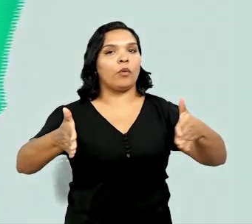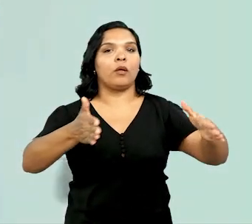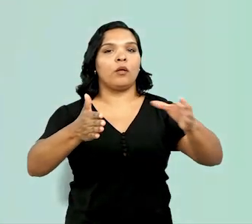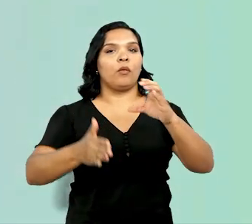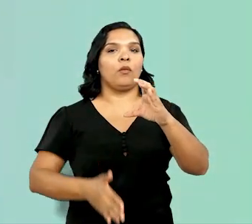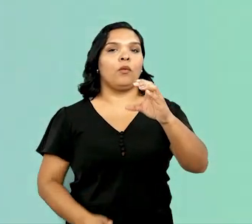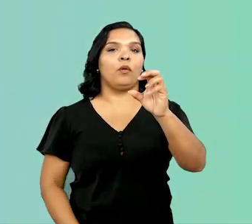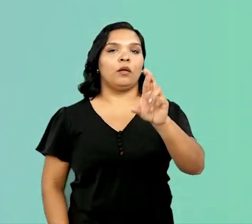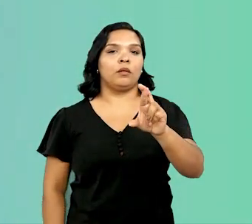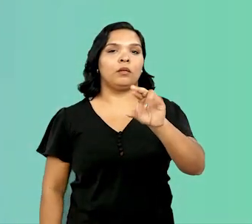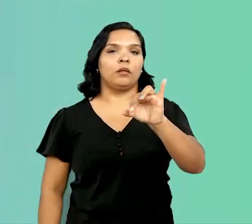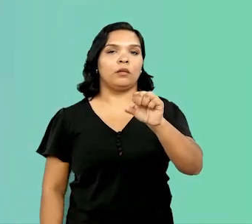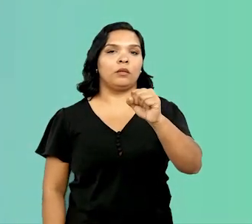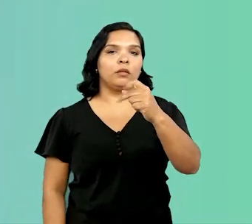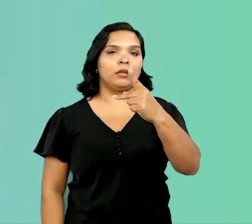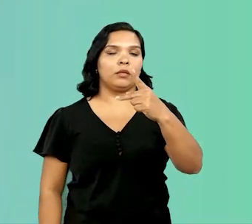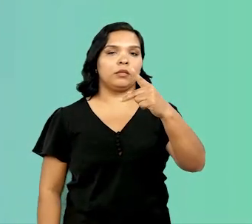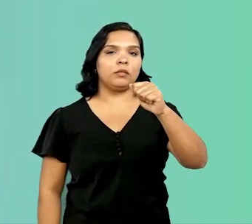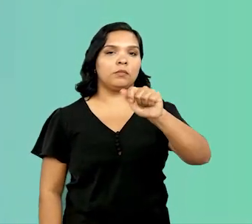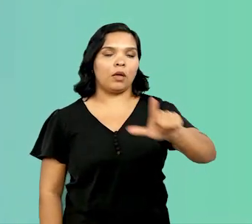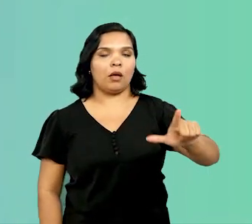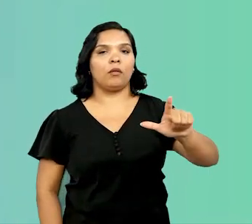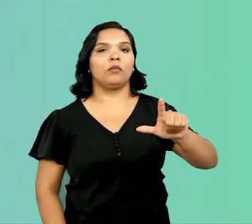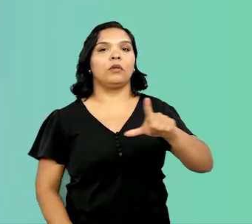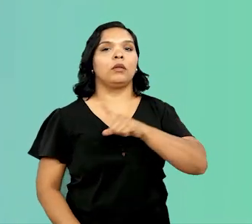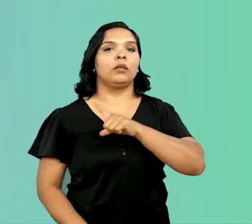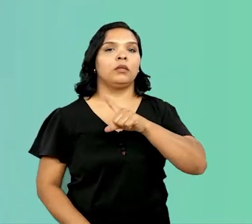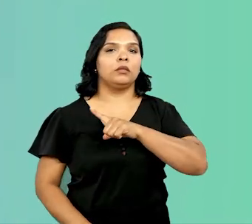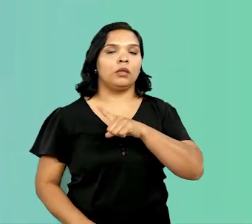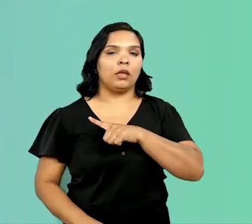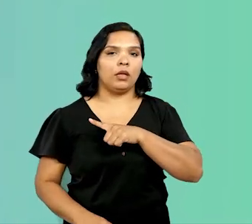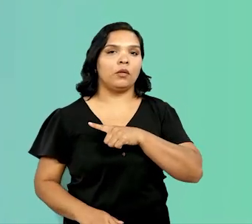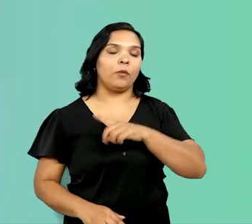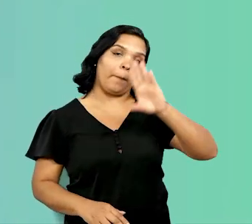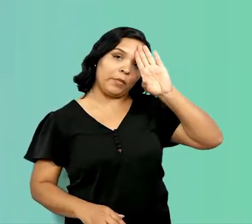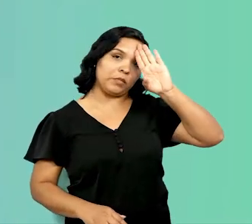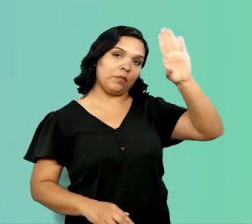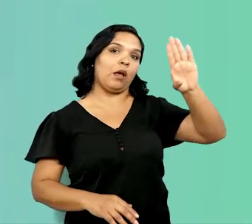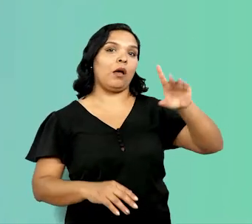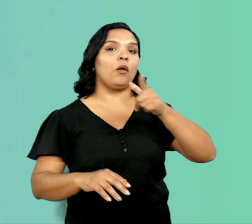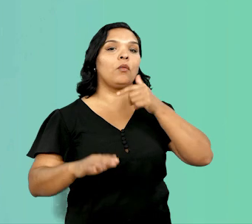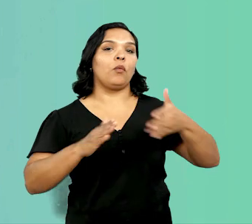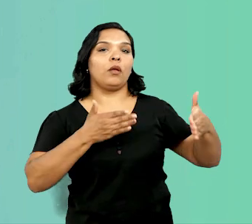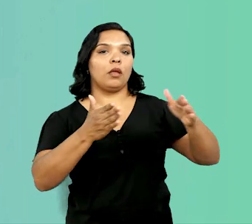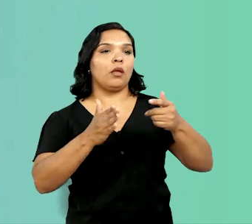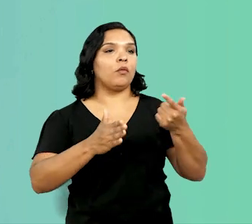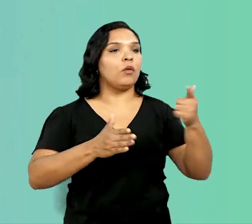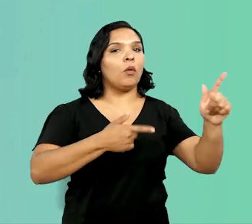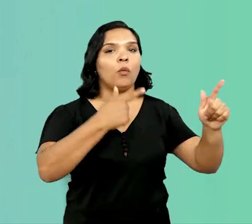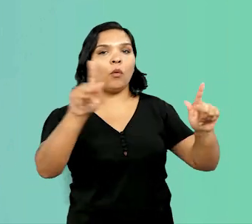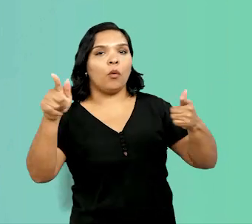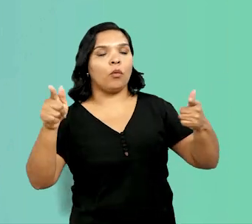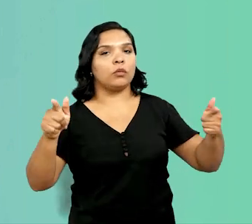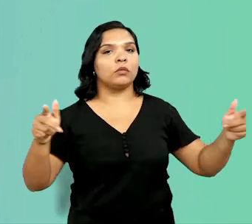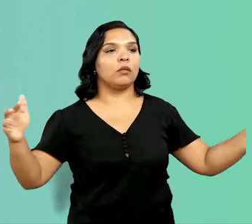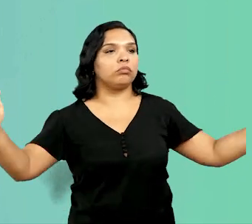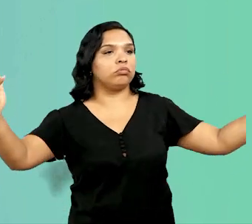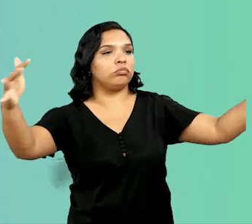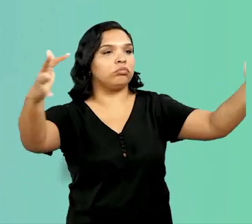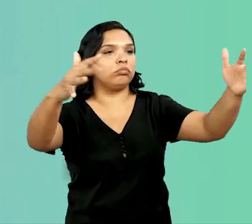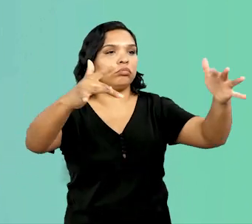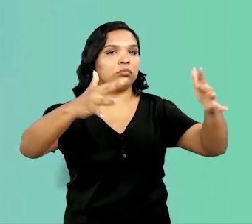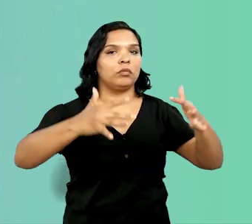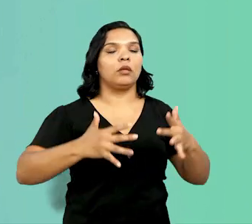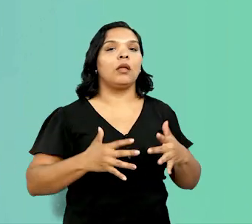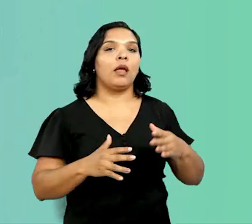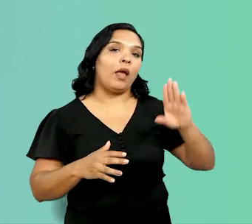Então, por exemplo, na bacia hidrográfica do Rio do Contas, você tem o canal principal do rio e tem os outros afluentes que chegam e vão